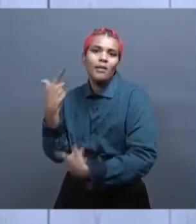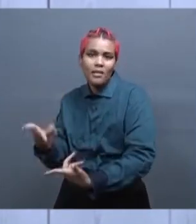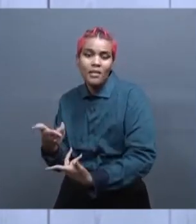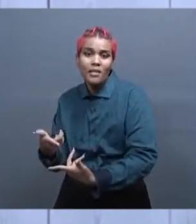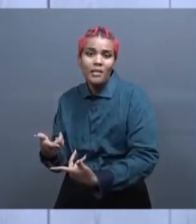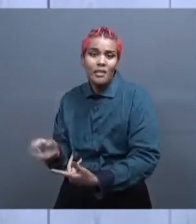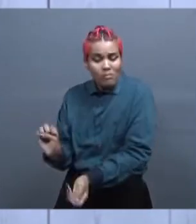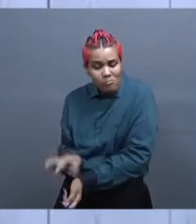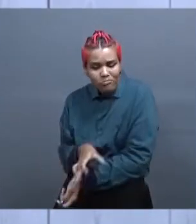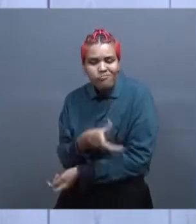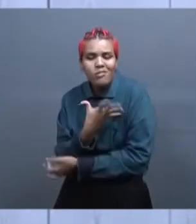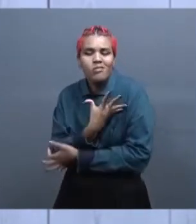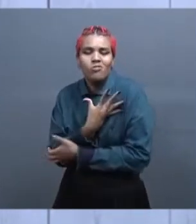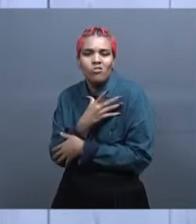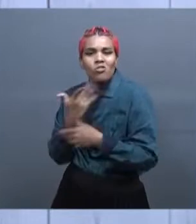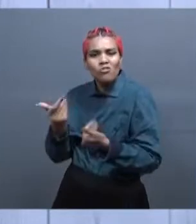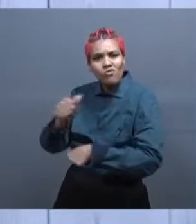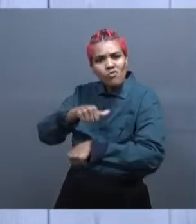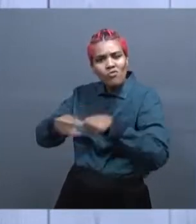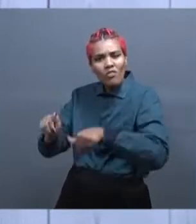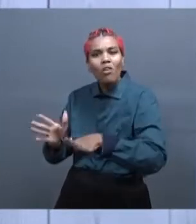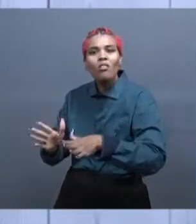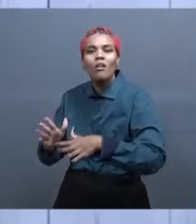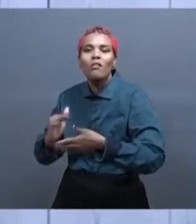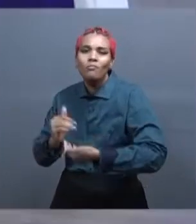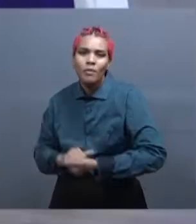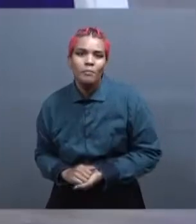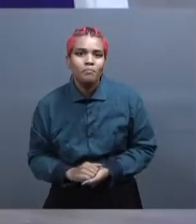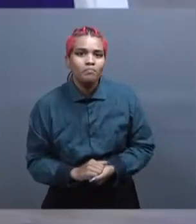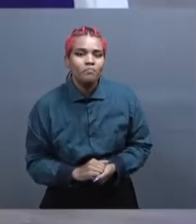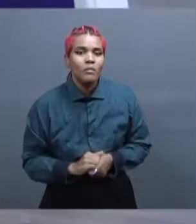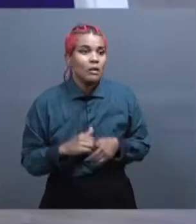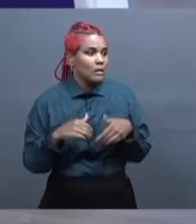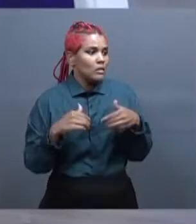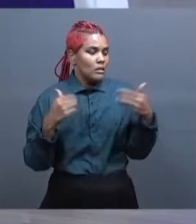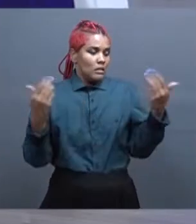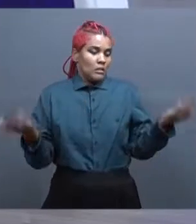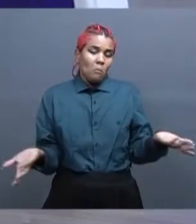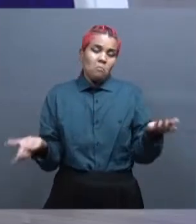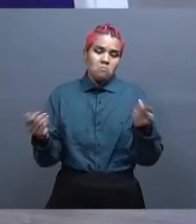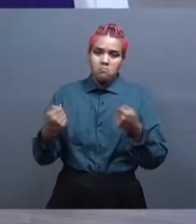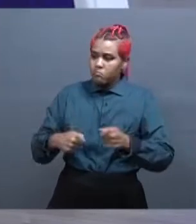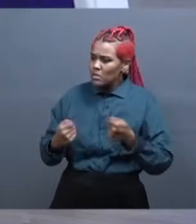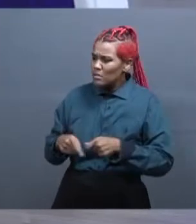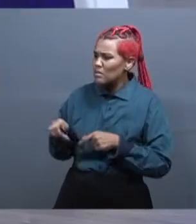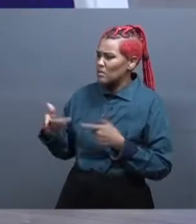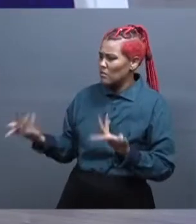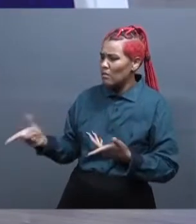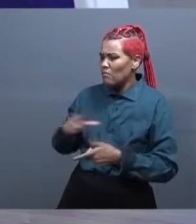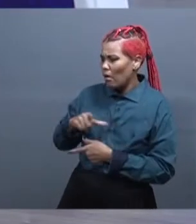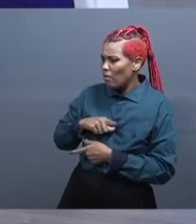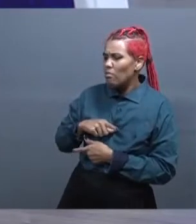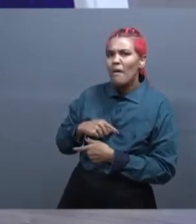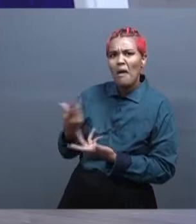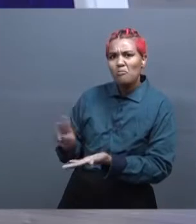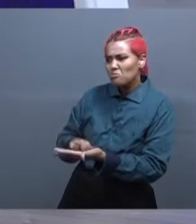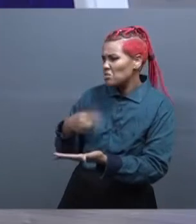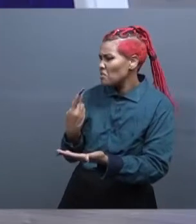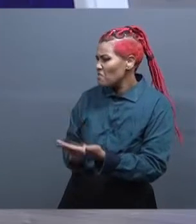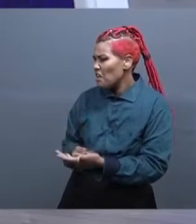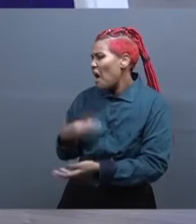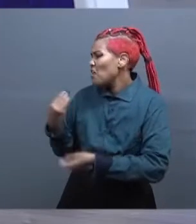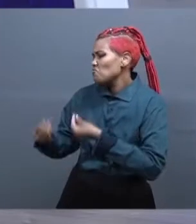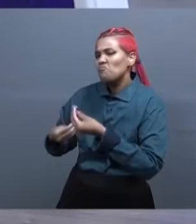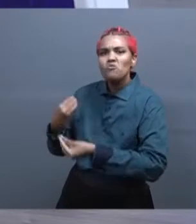sentido para aquilo e cassiano a gente precisa necessariamente carregar um significado